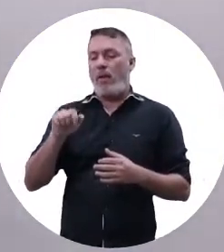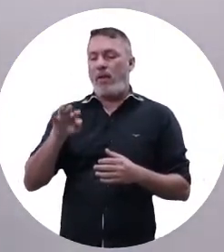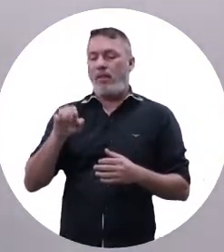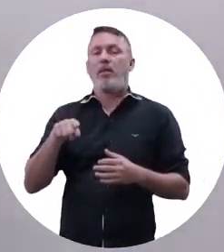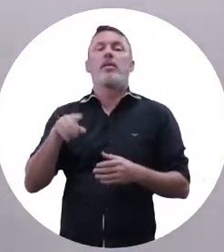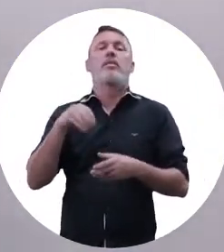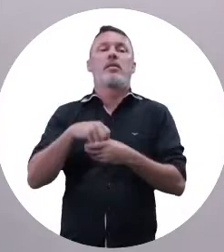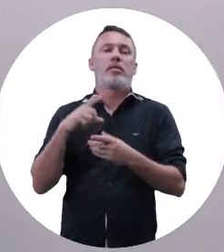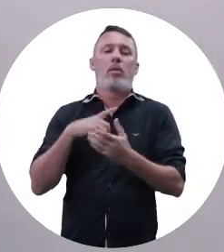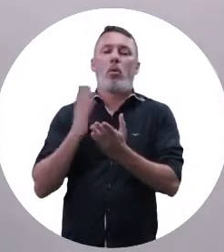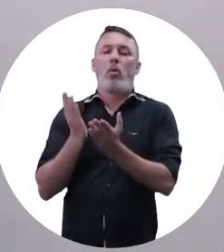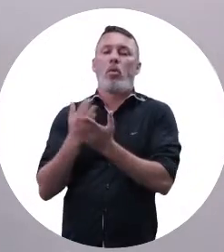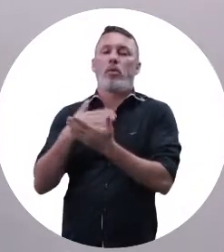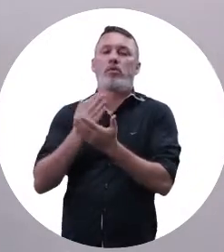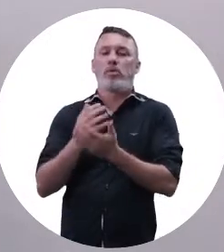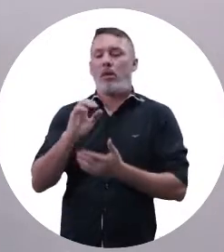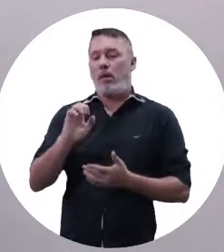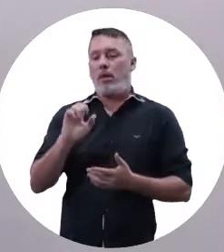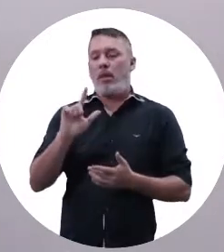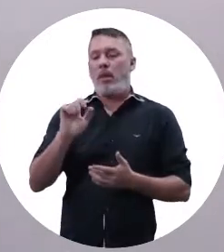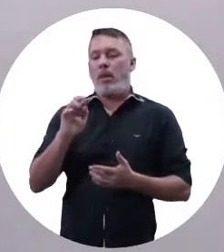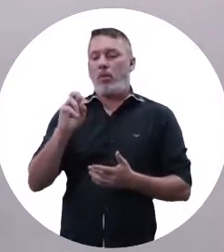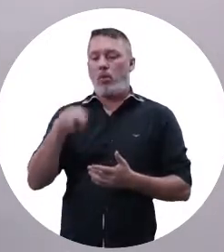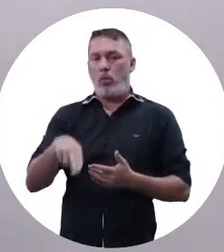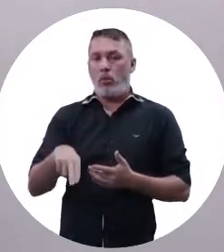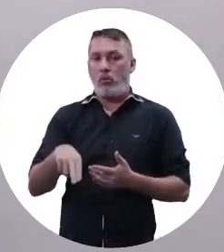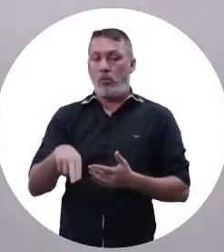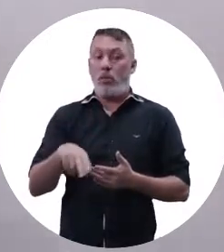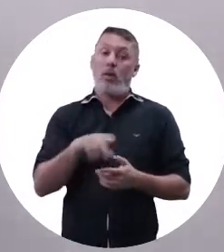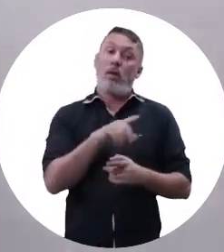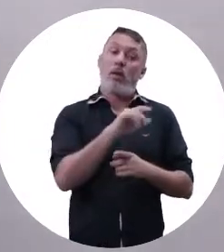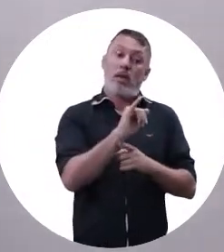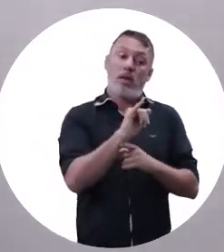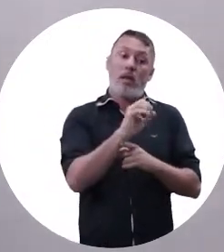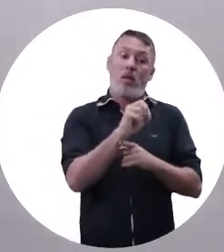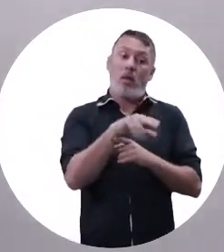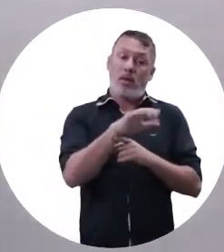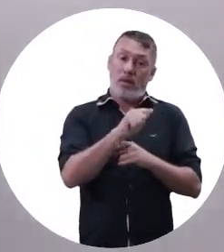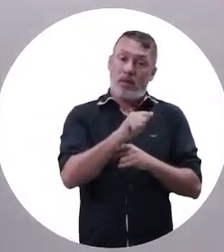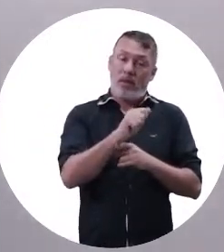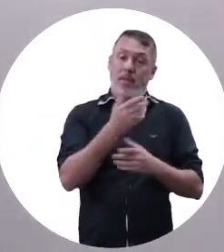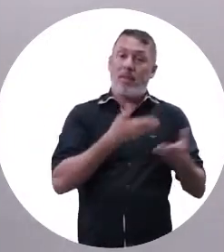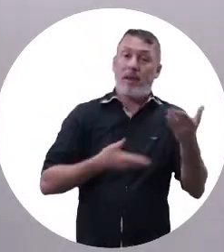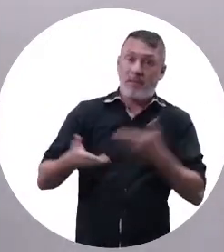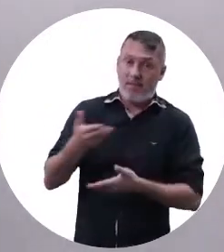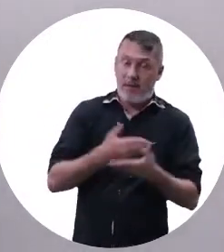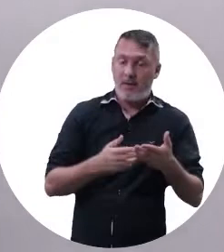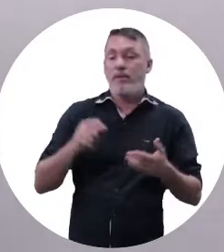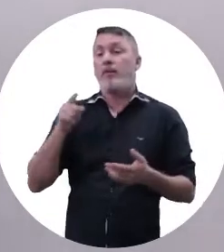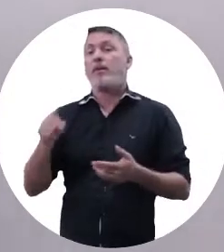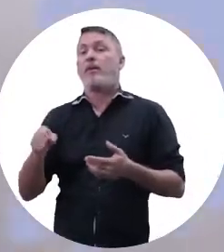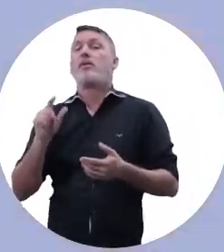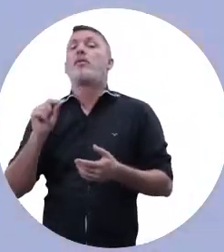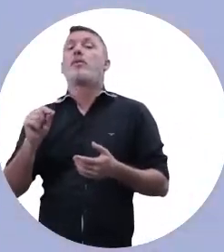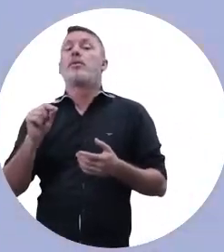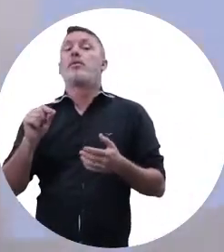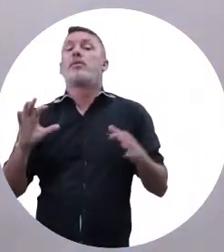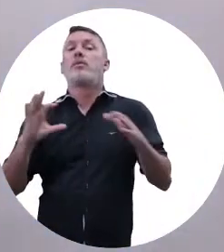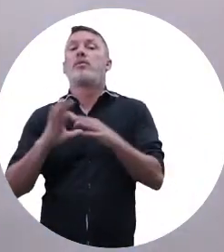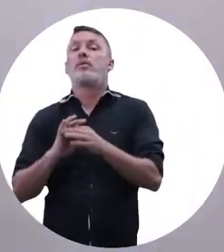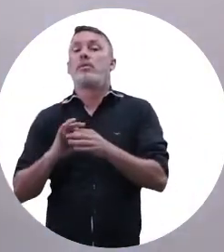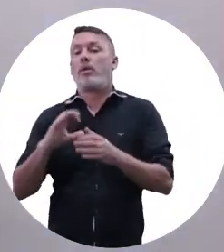de compartilhamento de elétrons. Na ligação iônica, era a transferência de elétrons, um doava e o outro recebia.